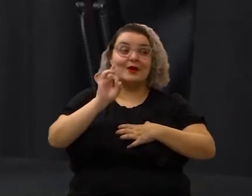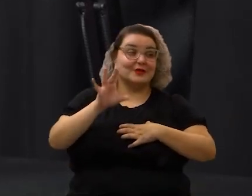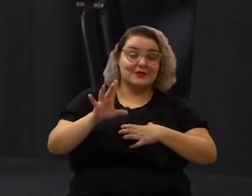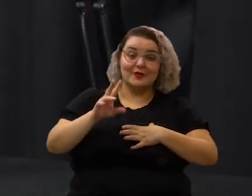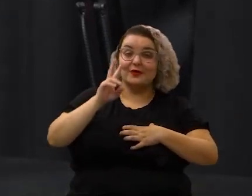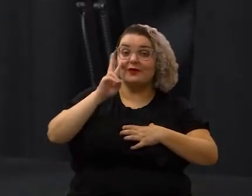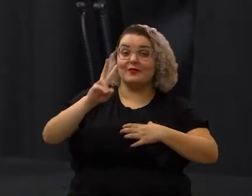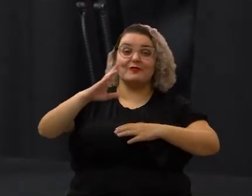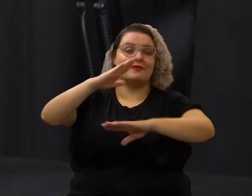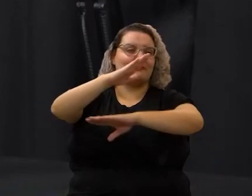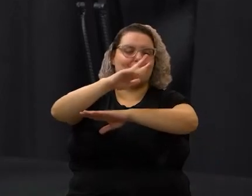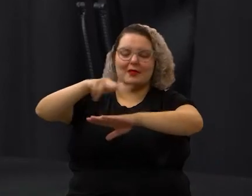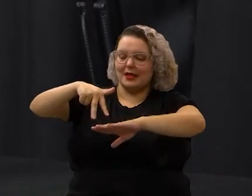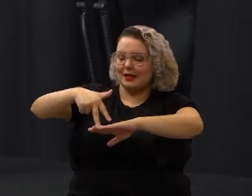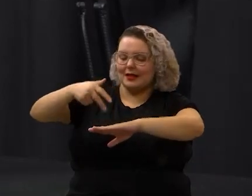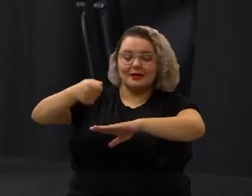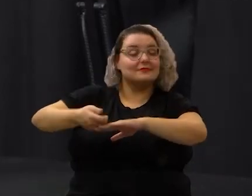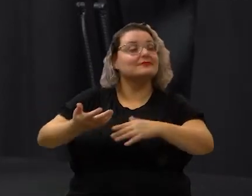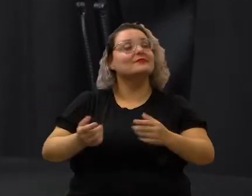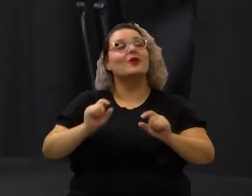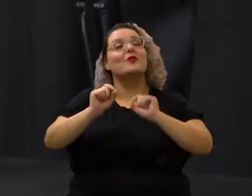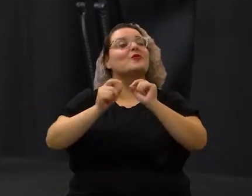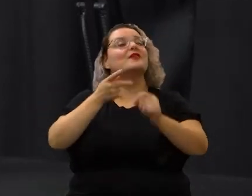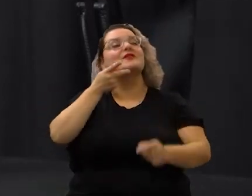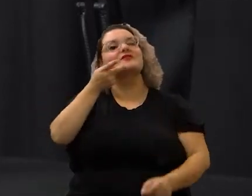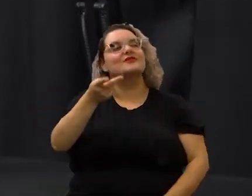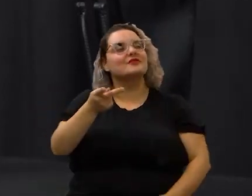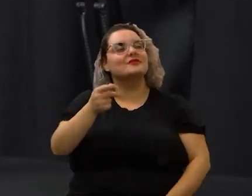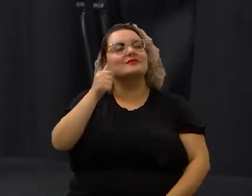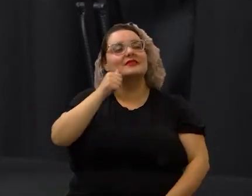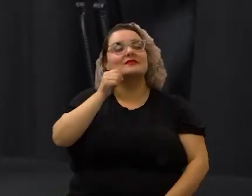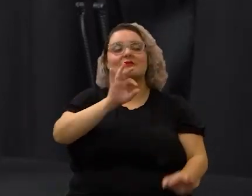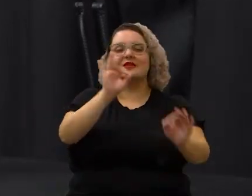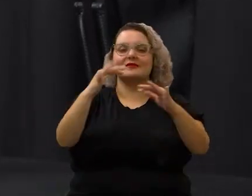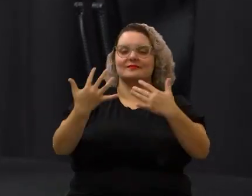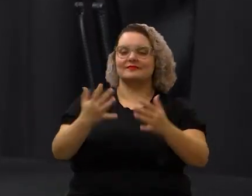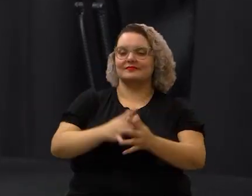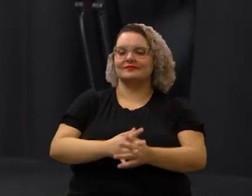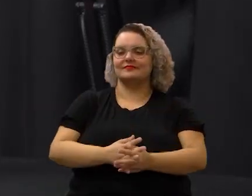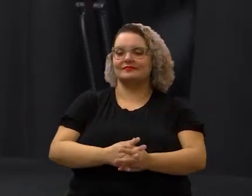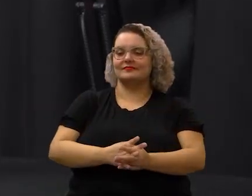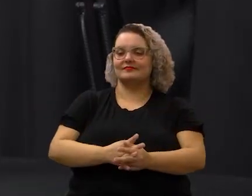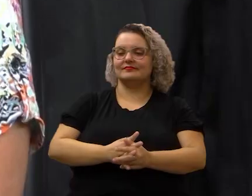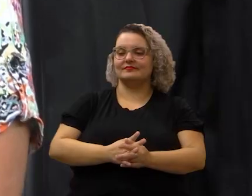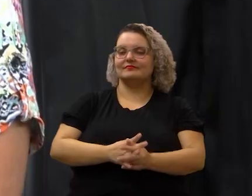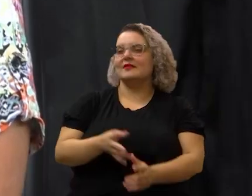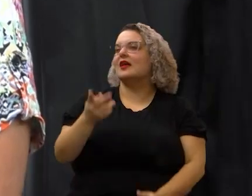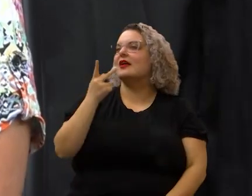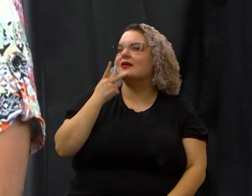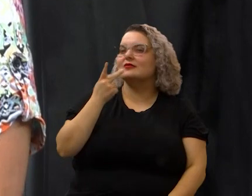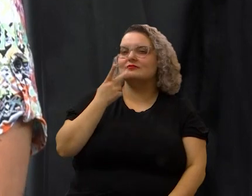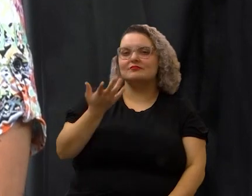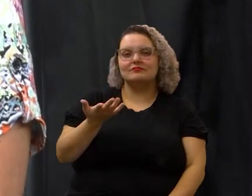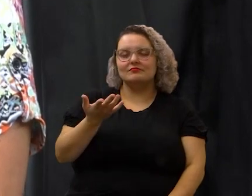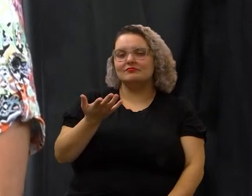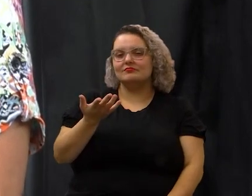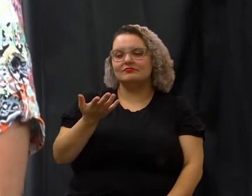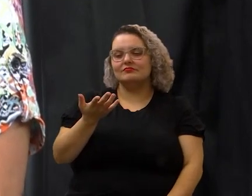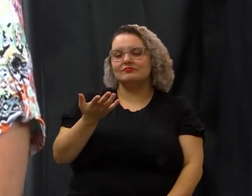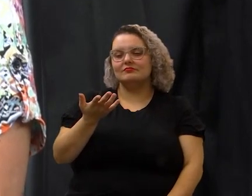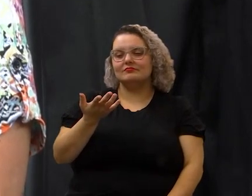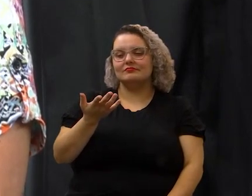da Mariana, que não é só o lado que a gente sempre vê na tribuna. O que você diria para essa mulher? Eu diria